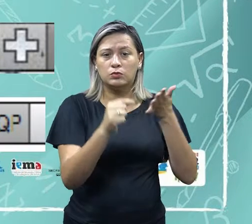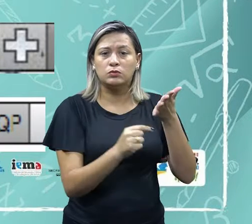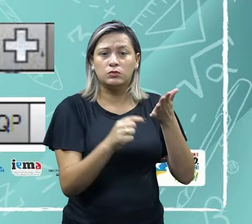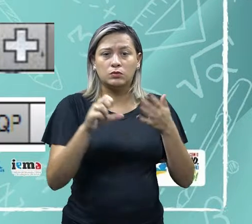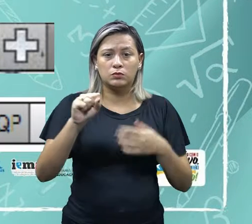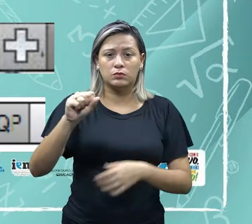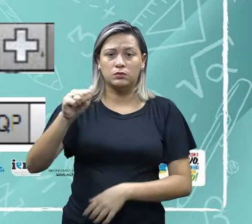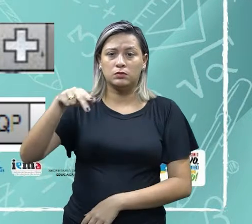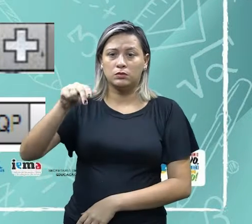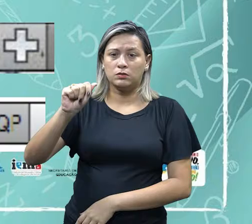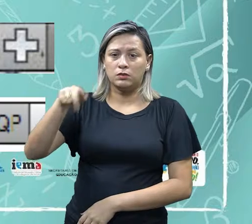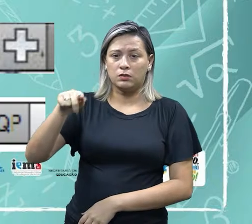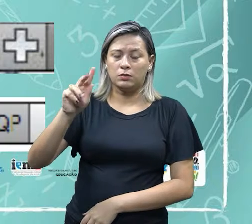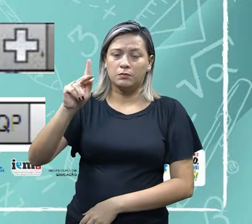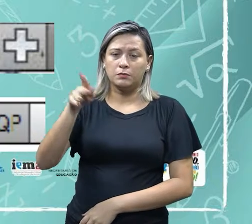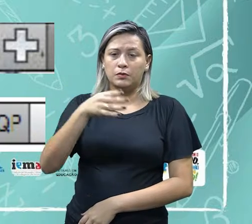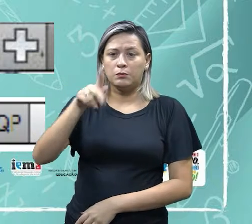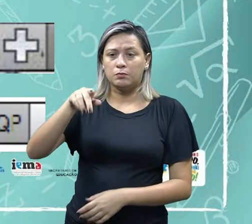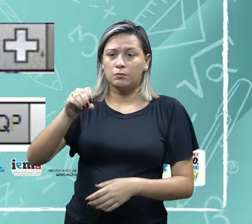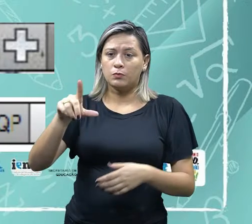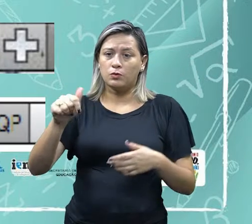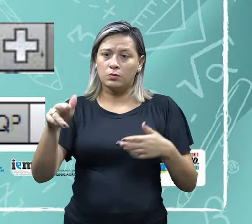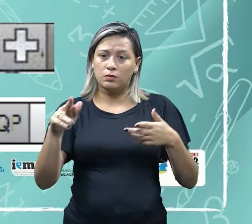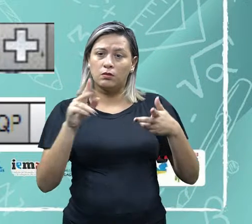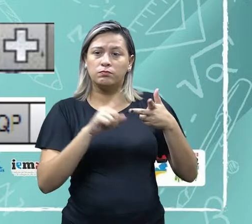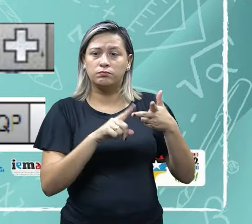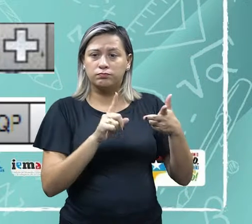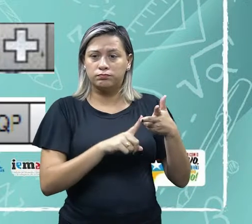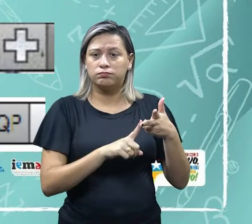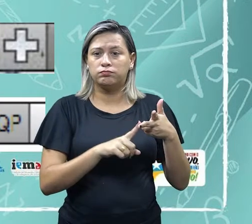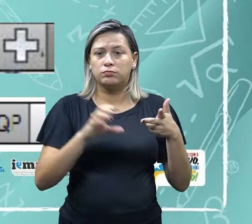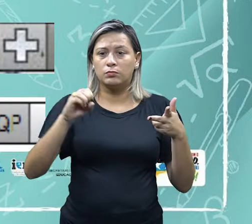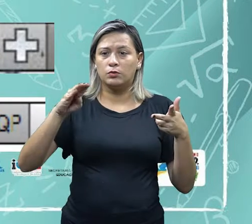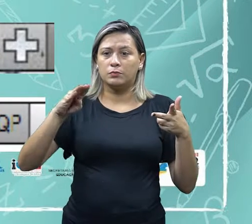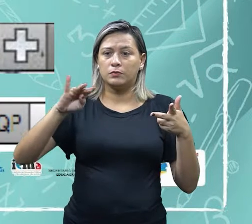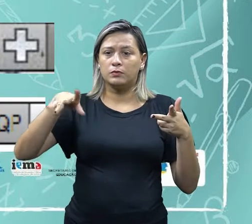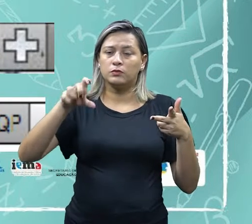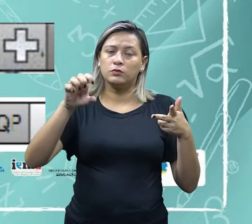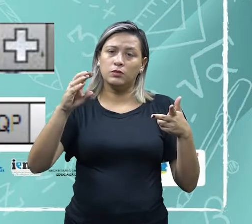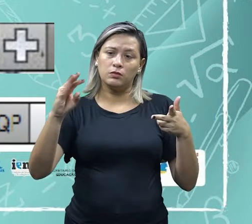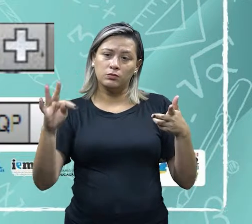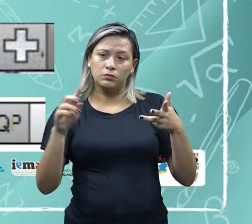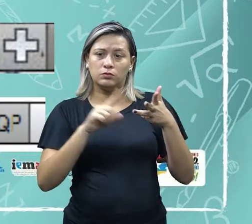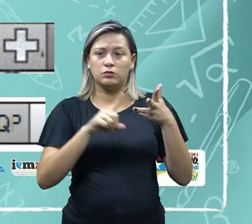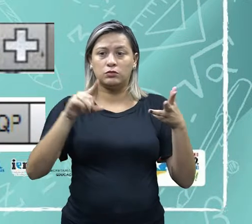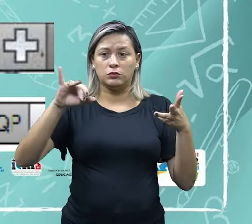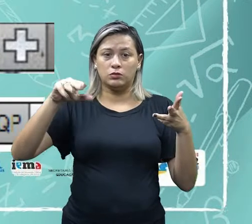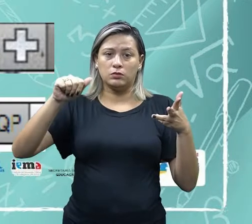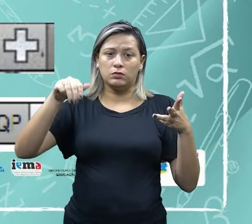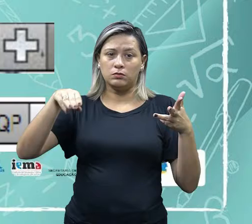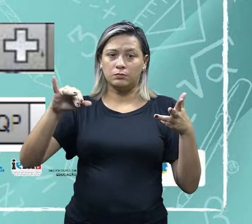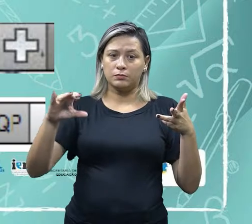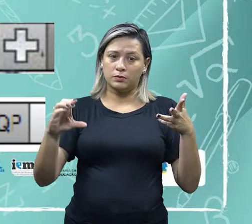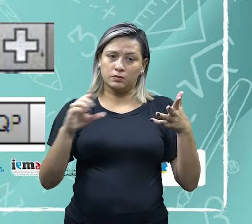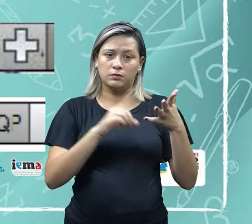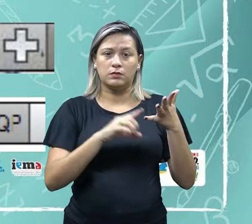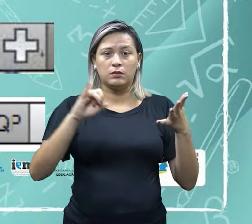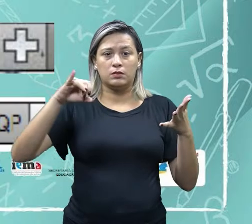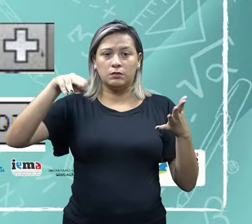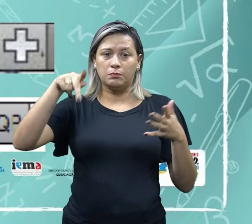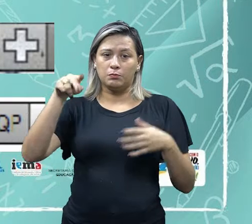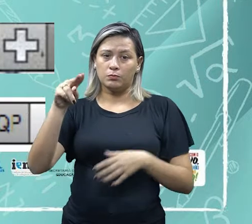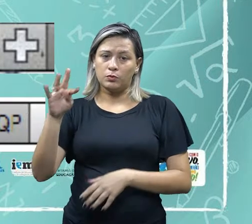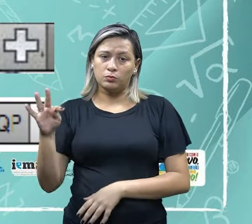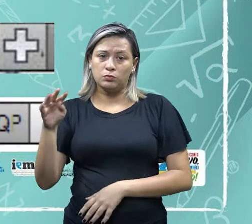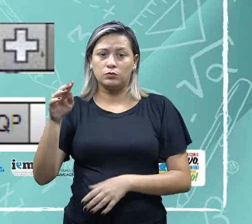e Quick Properties. Esses grupos são visíveis também na barra de status. Então aqui nessa